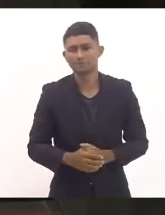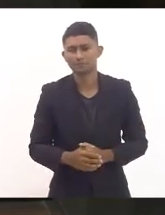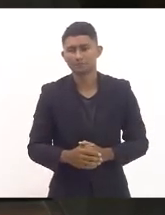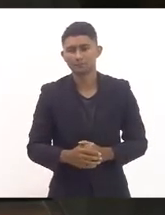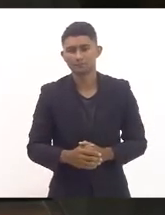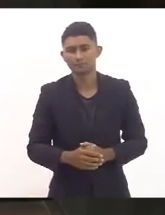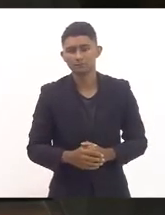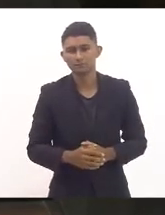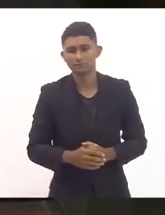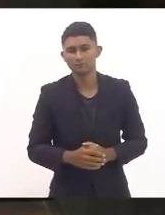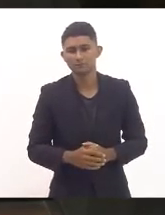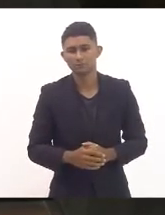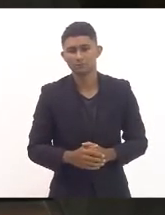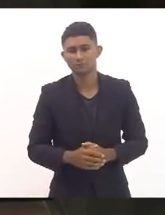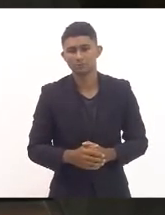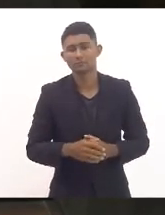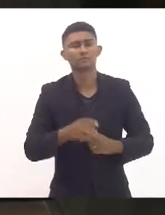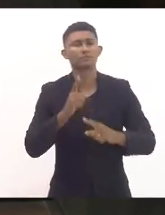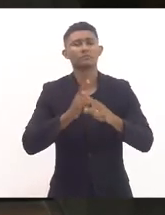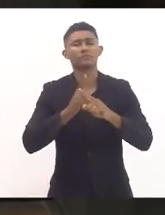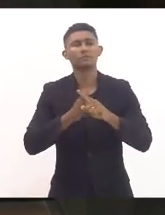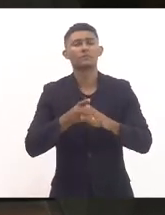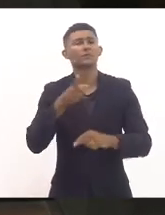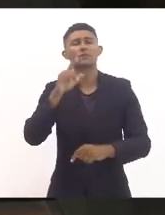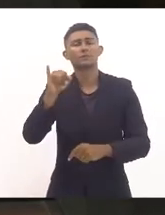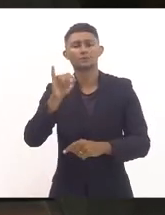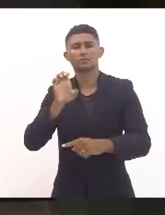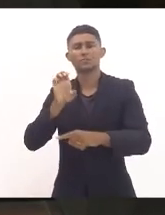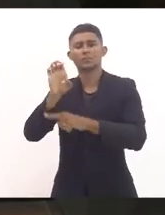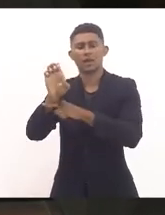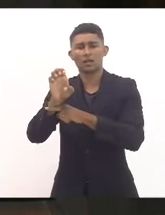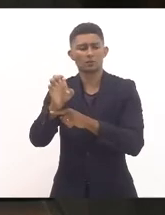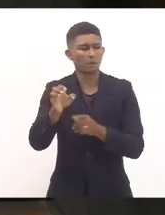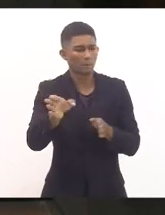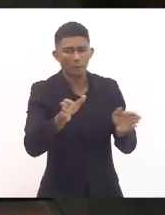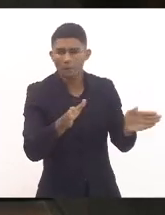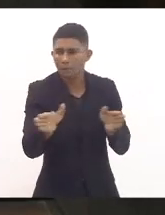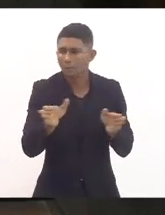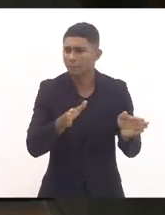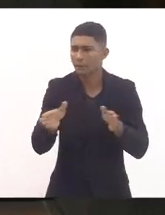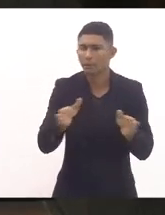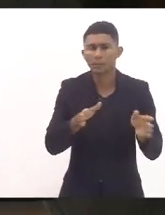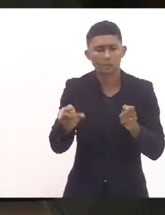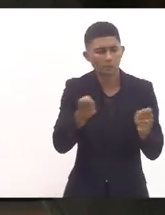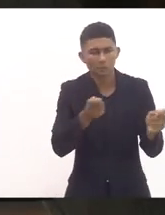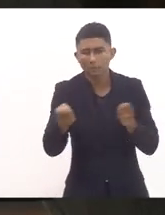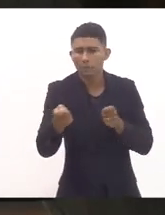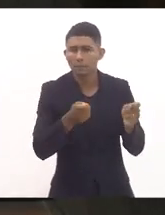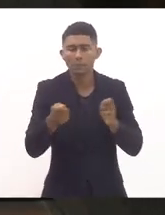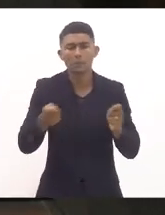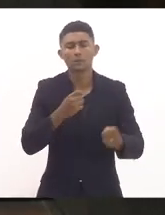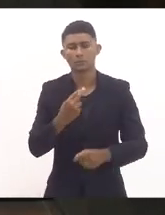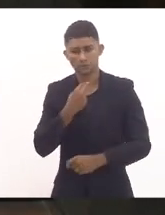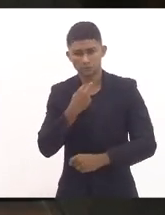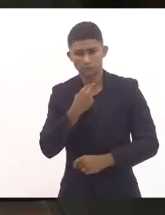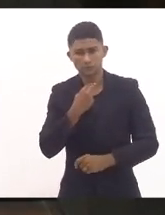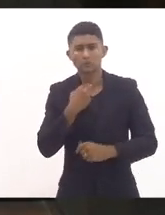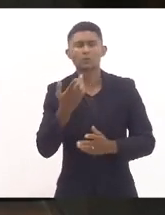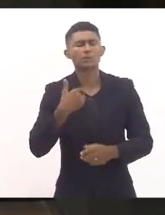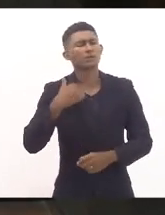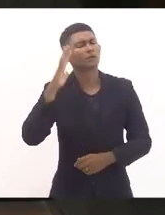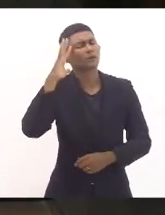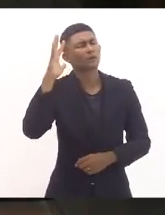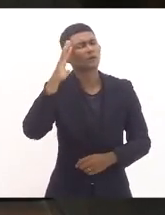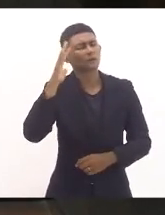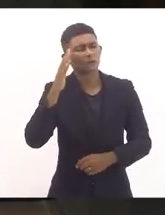Porque, se o Estado não pode mediar conflito, me pergunto, por que a